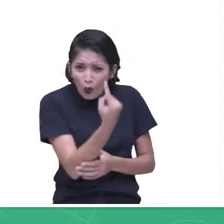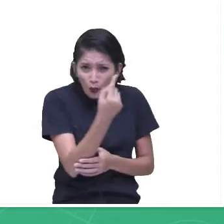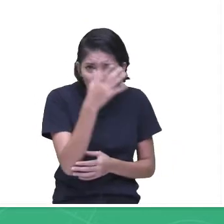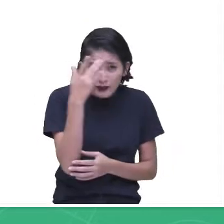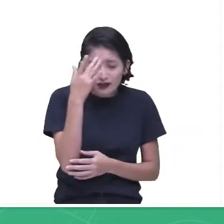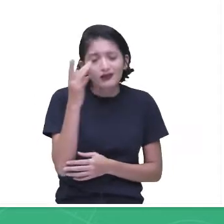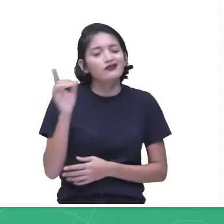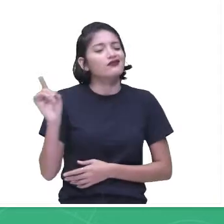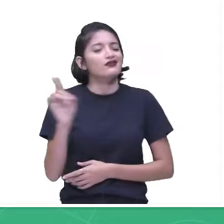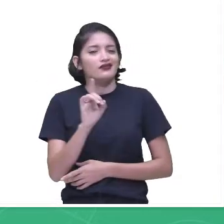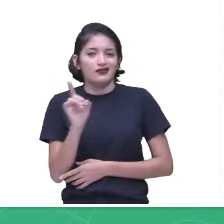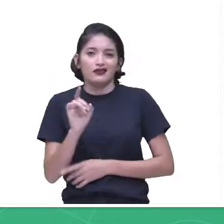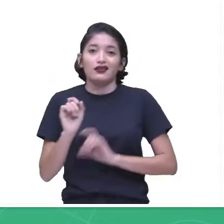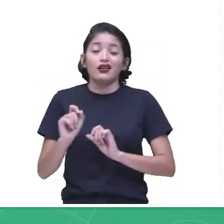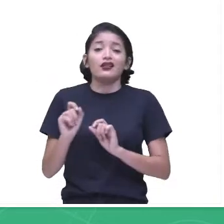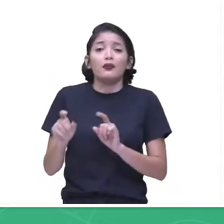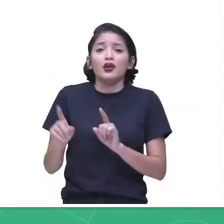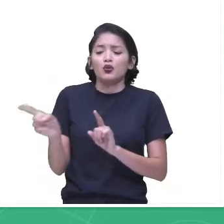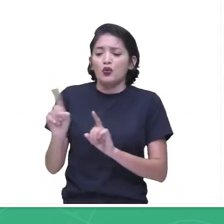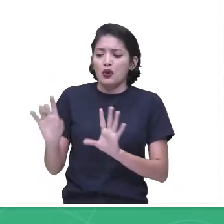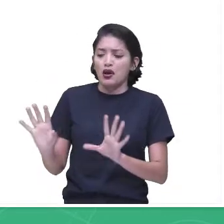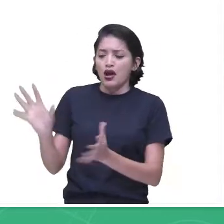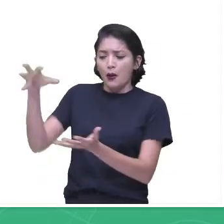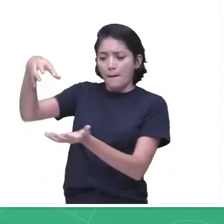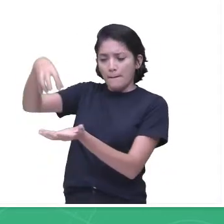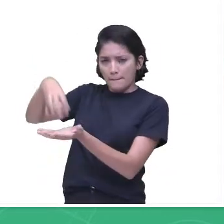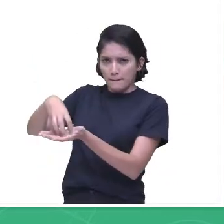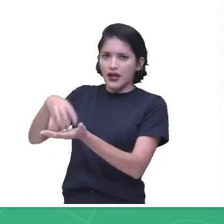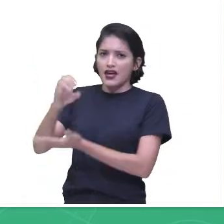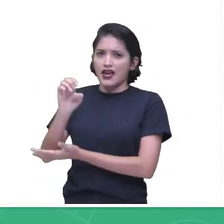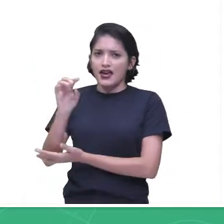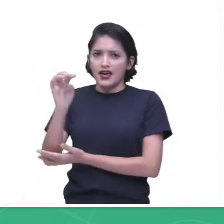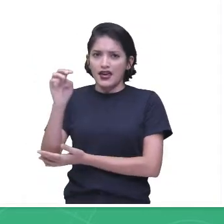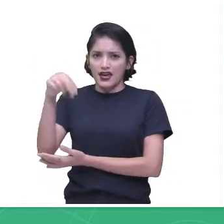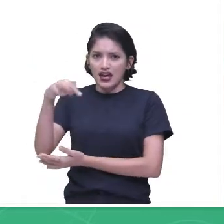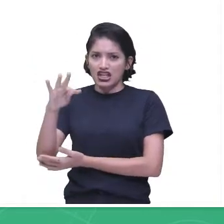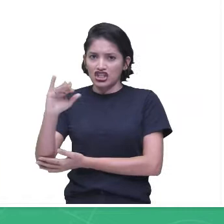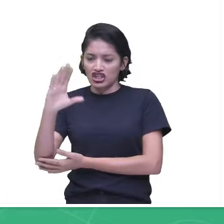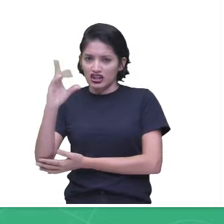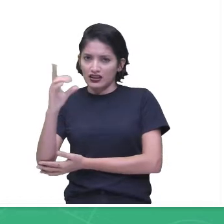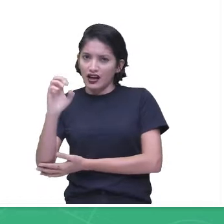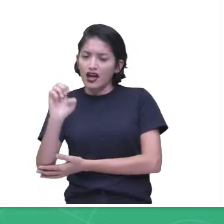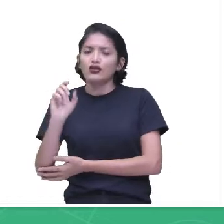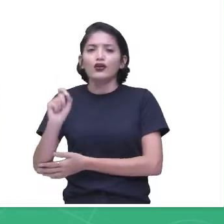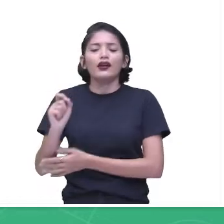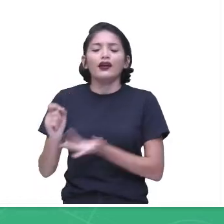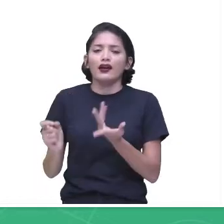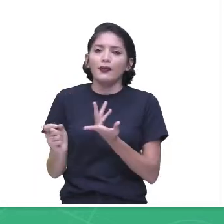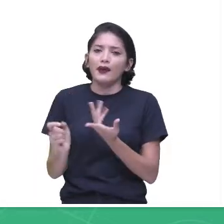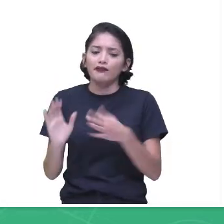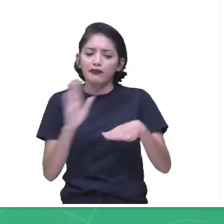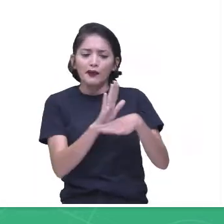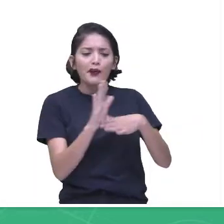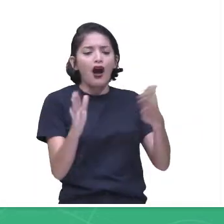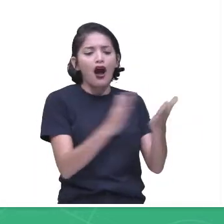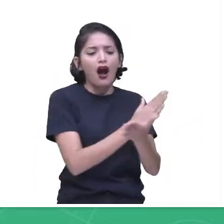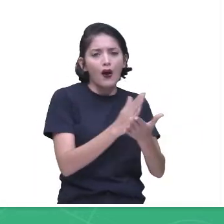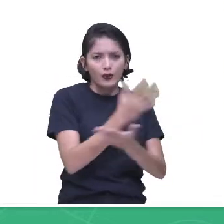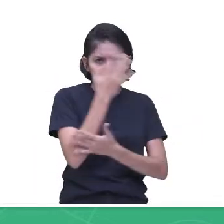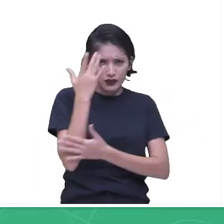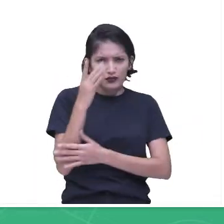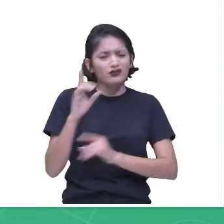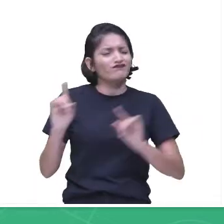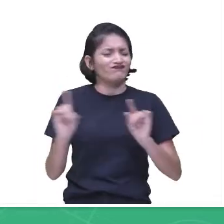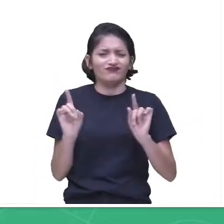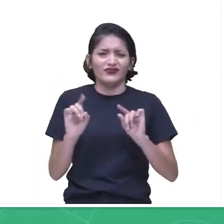humanos não são uma entidade criada para dar suporte para algumas pessoas. Vejam